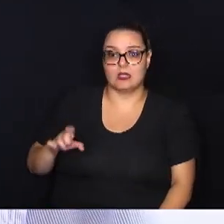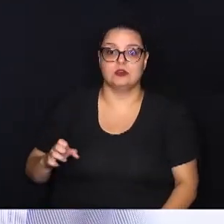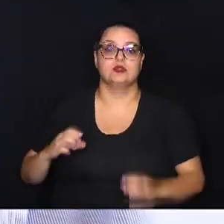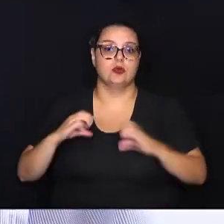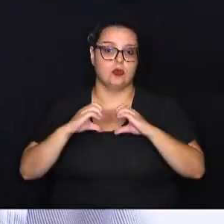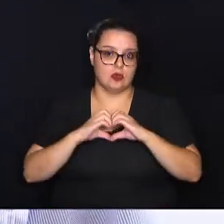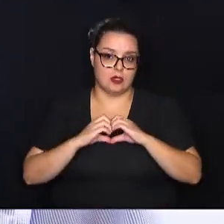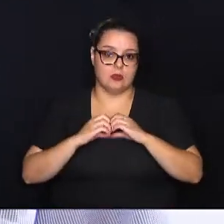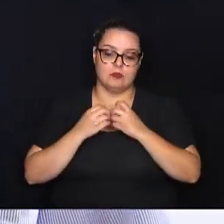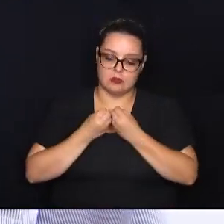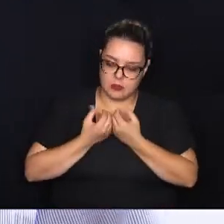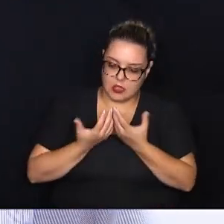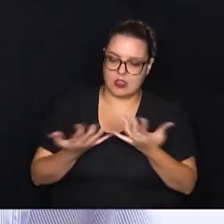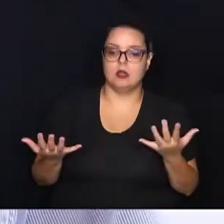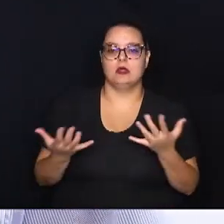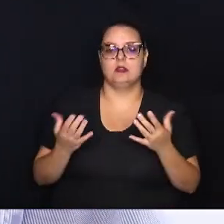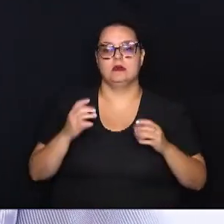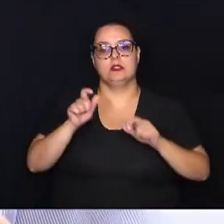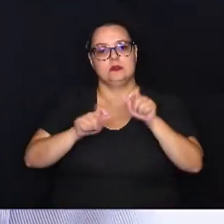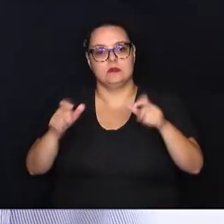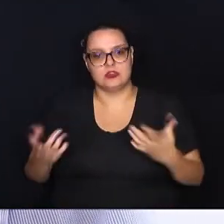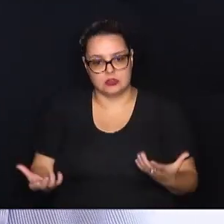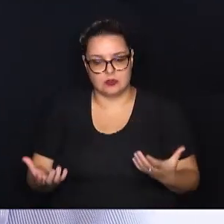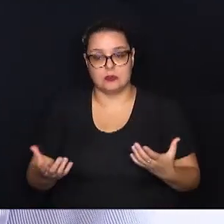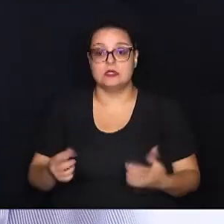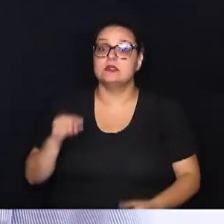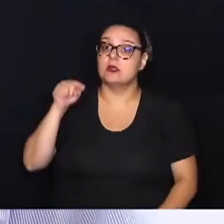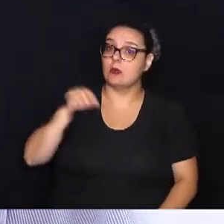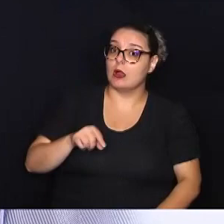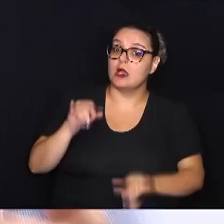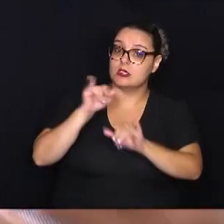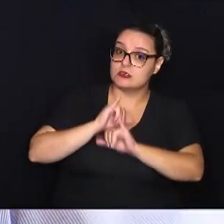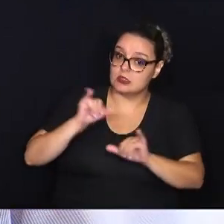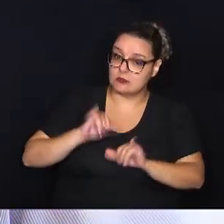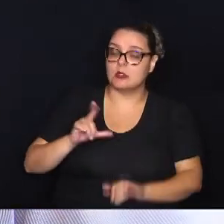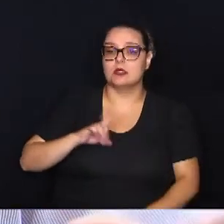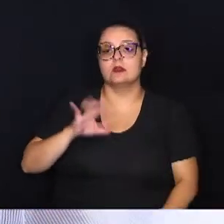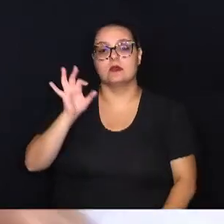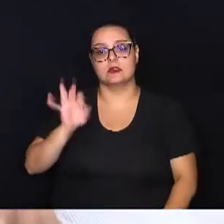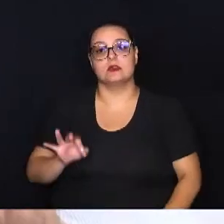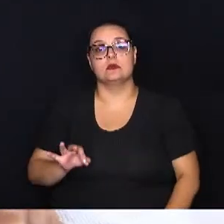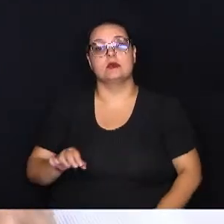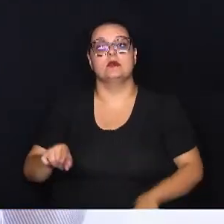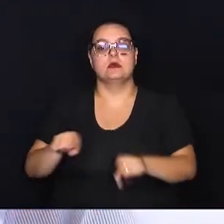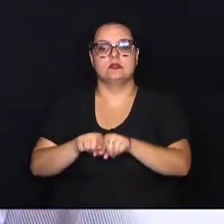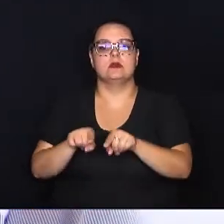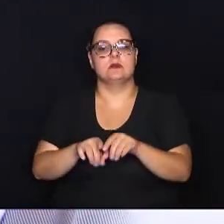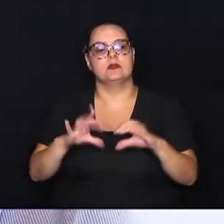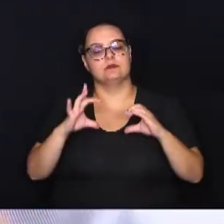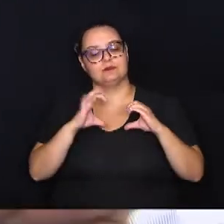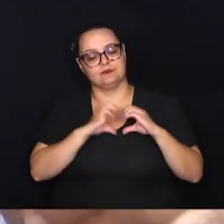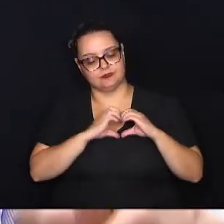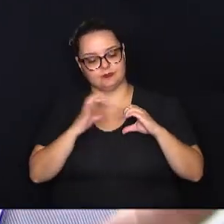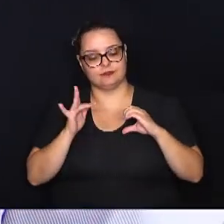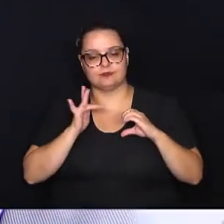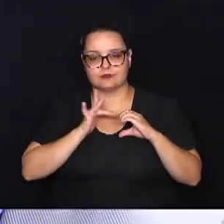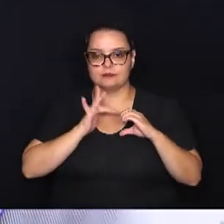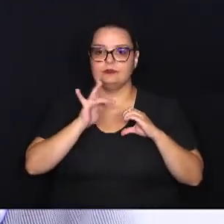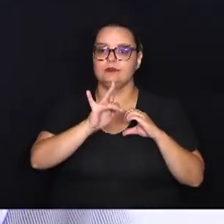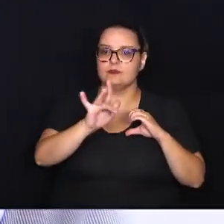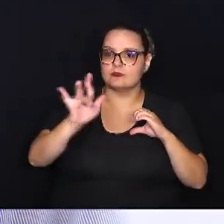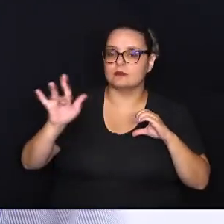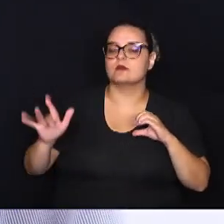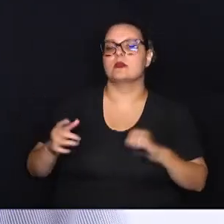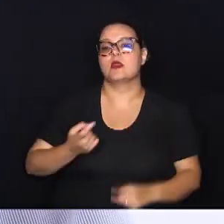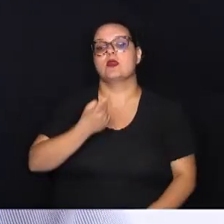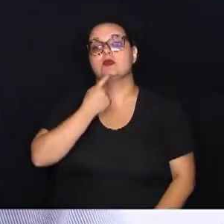deve aflorar no coração das pessoas. Então essa campanha, tenho certeza, vai também tocar o coração dos campineiros e